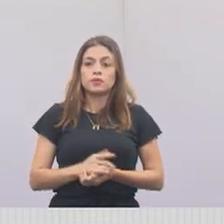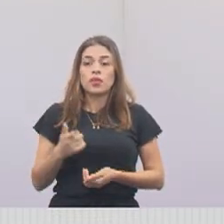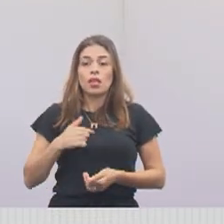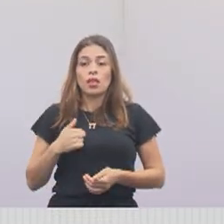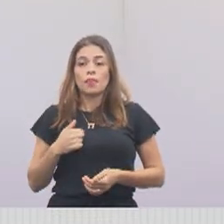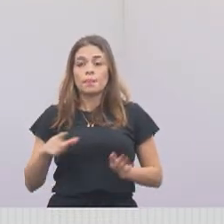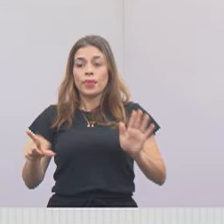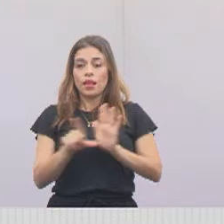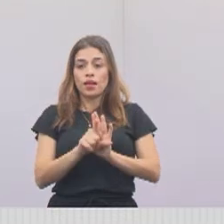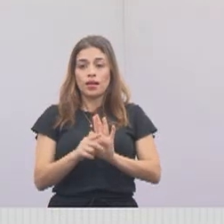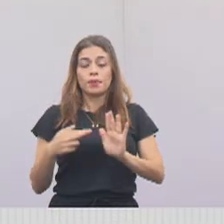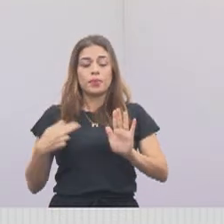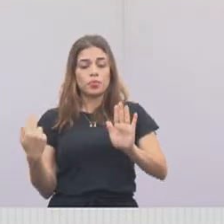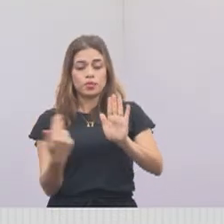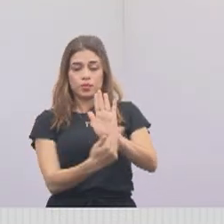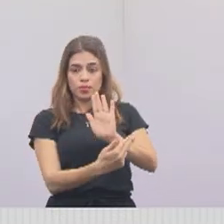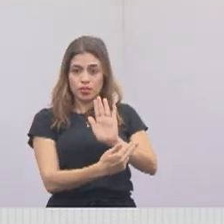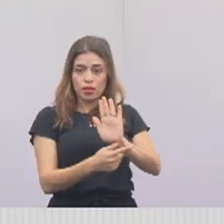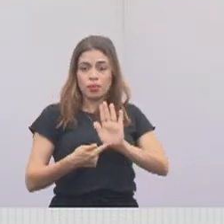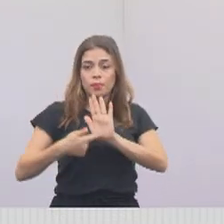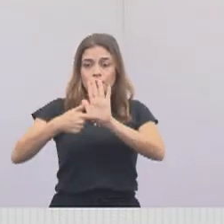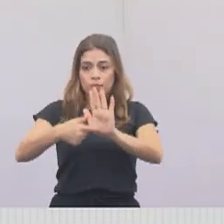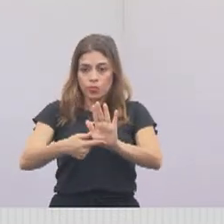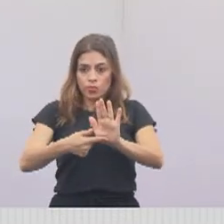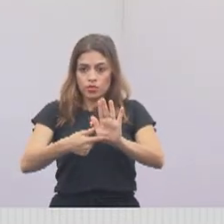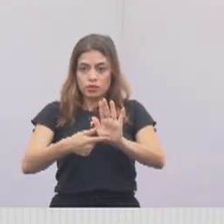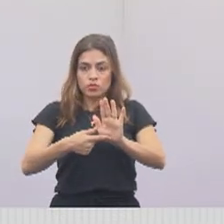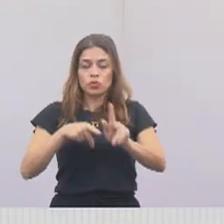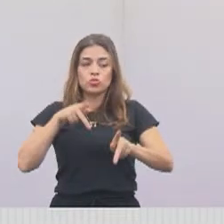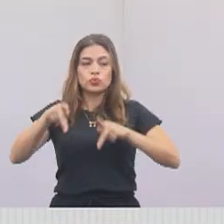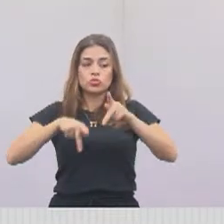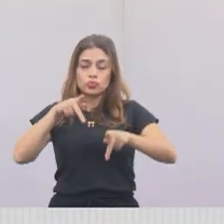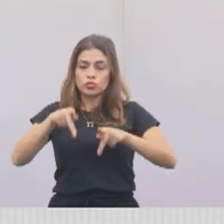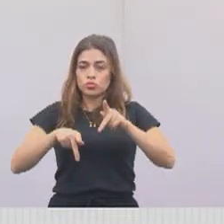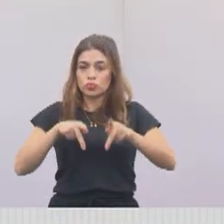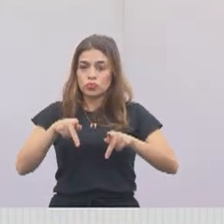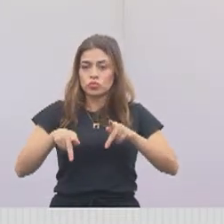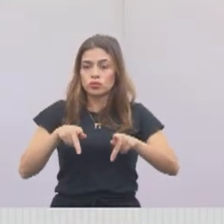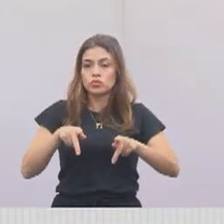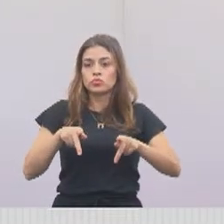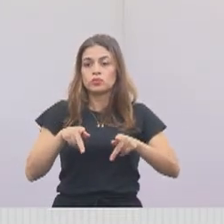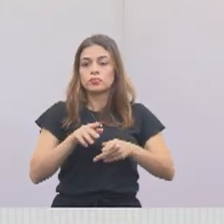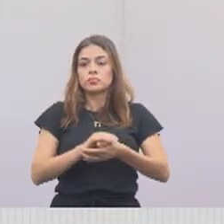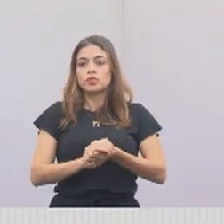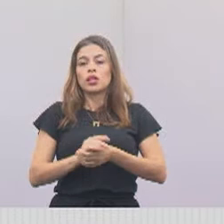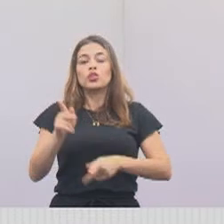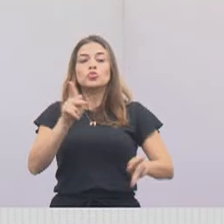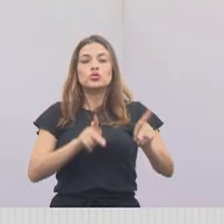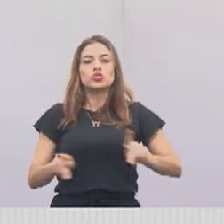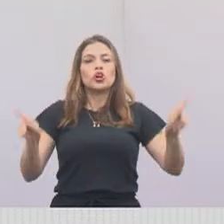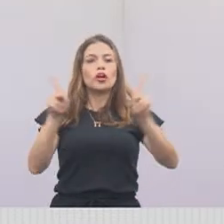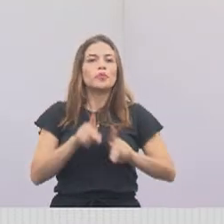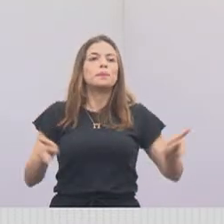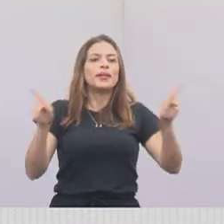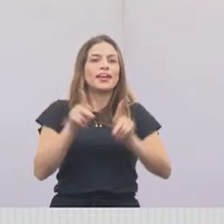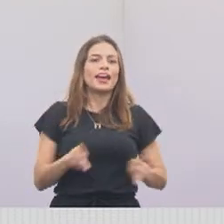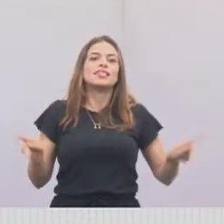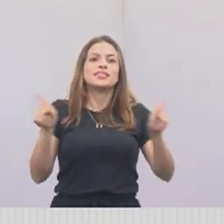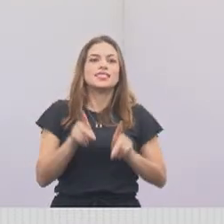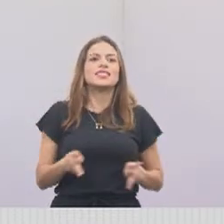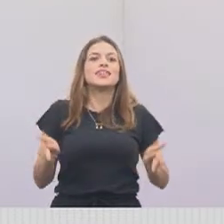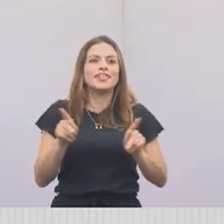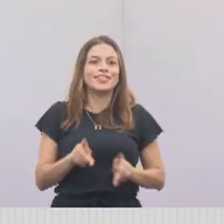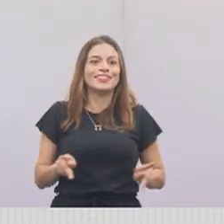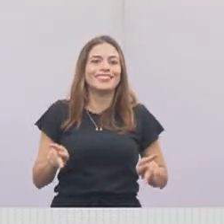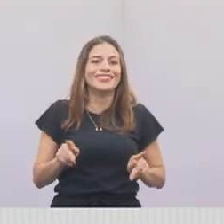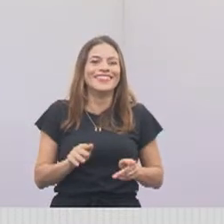autoria está exposta no shopping o mês inteiro agora. E aí está o calendário de eventos. Então a gente vai ter exposição de